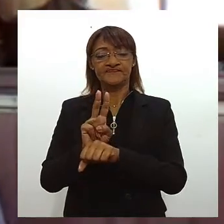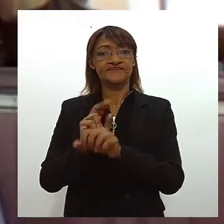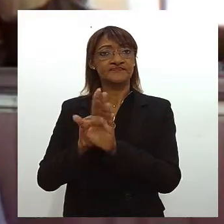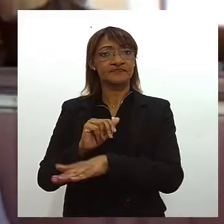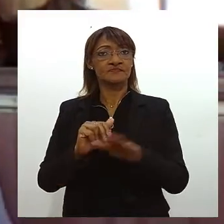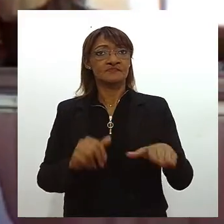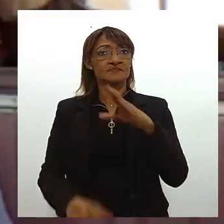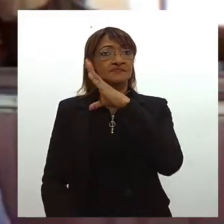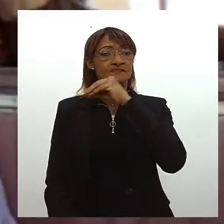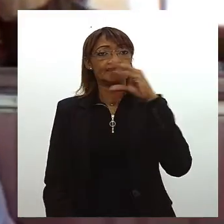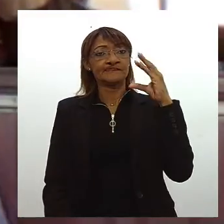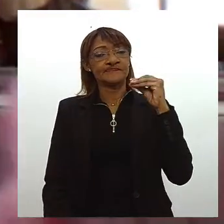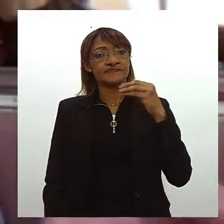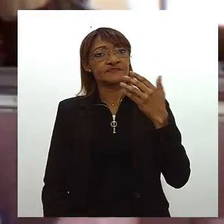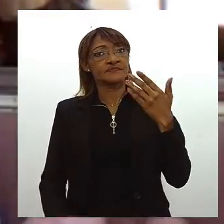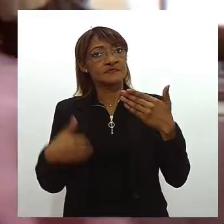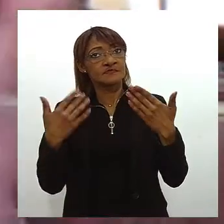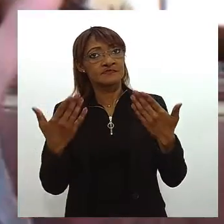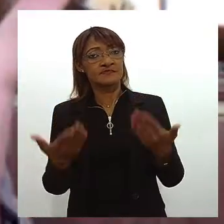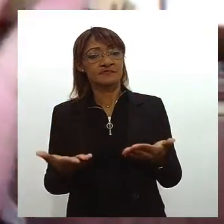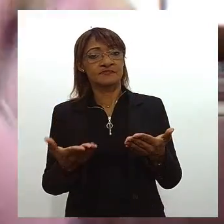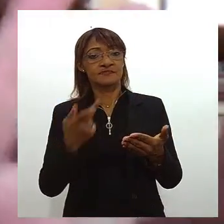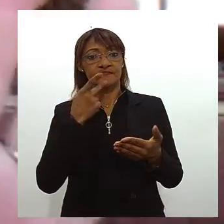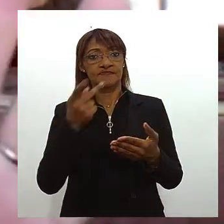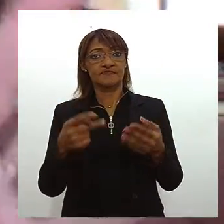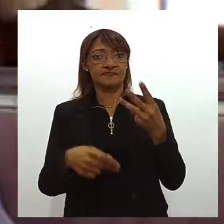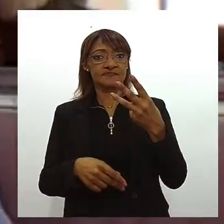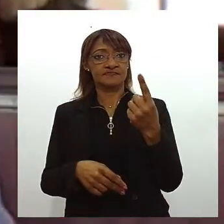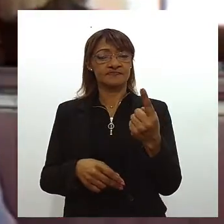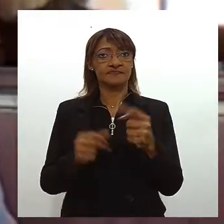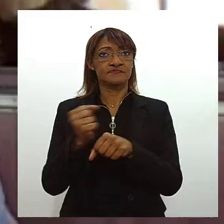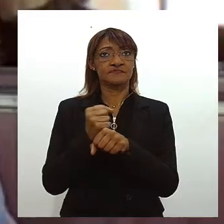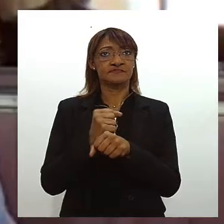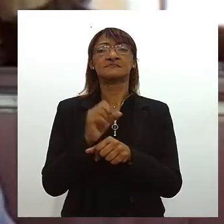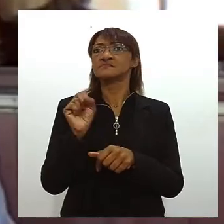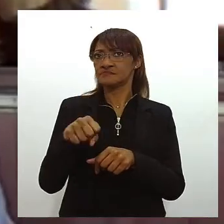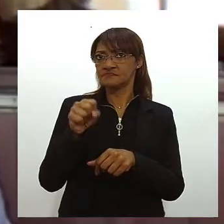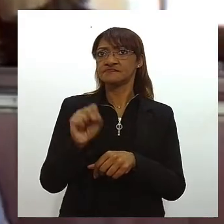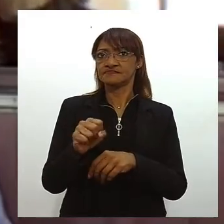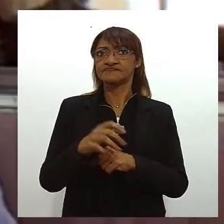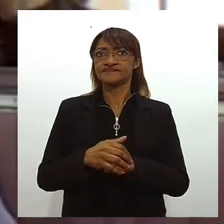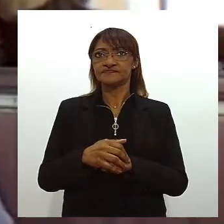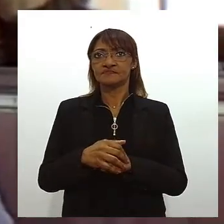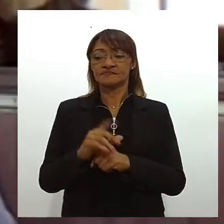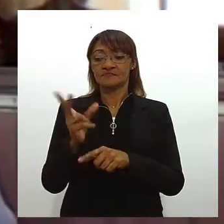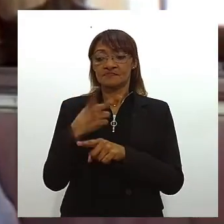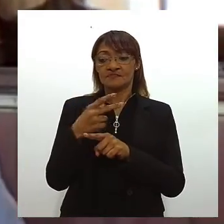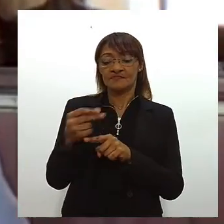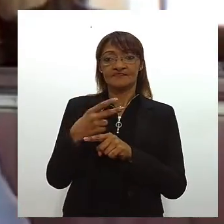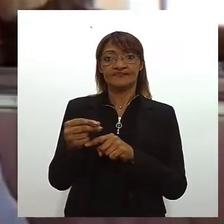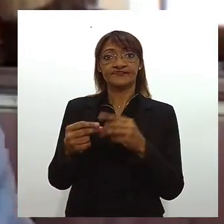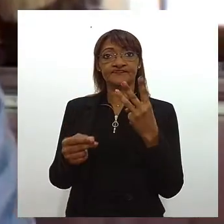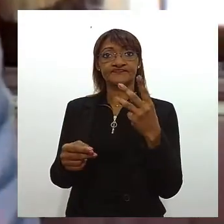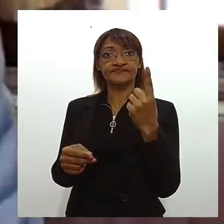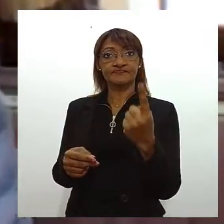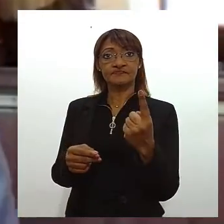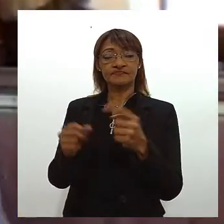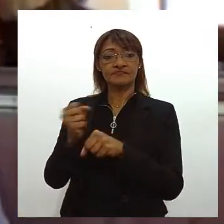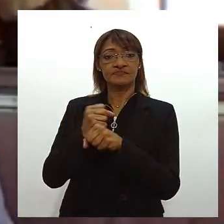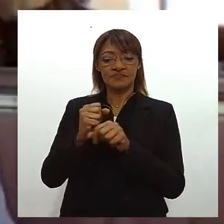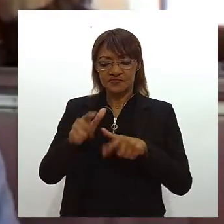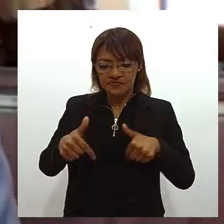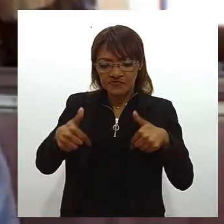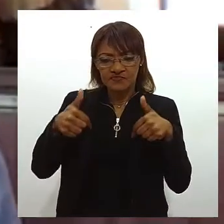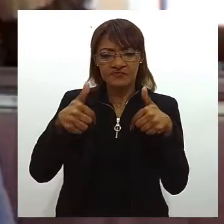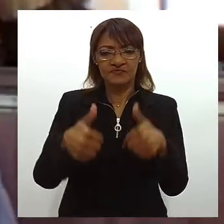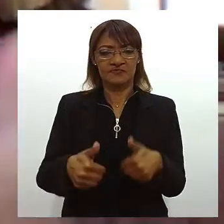e dos adolescentes. Então, falar dos 31 anos é dizer, olha, sim, nós obtivemos conquistas, são 31 anos de muita luta,